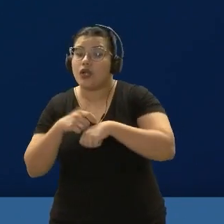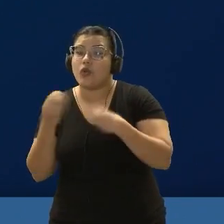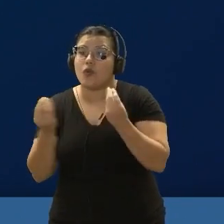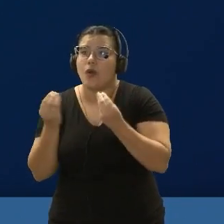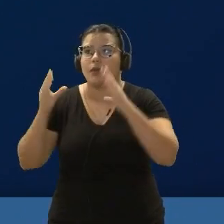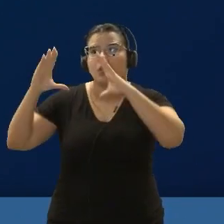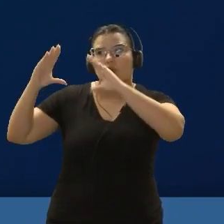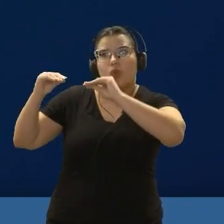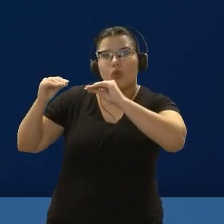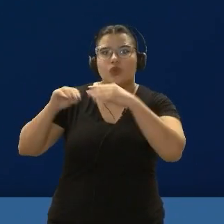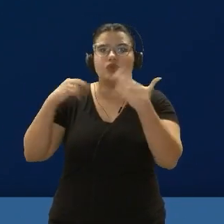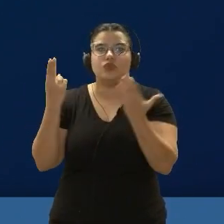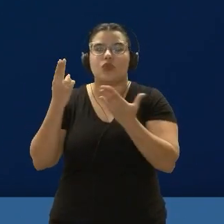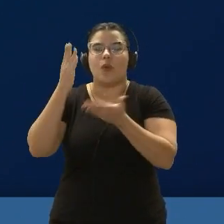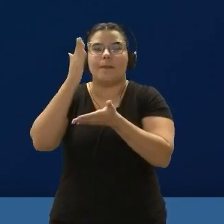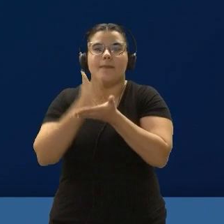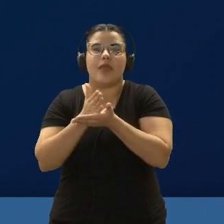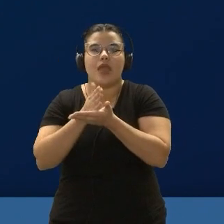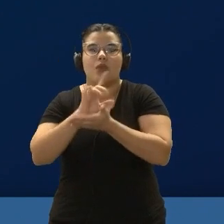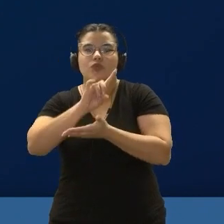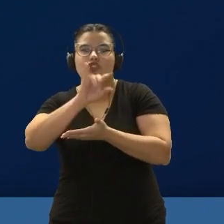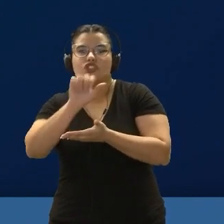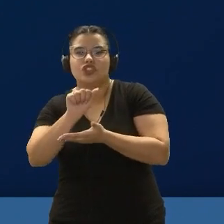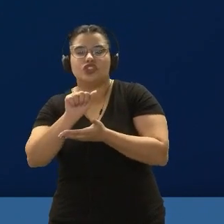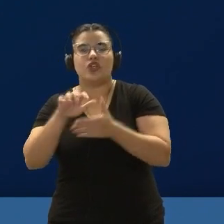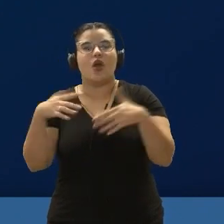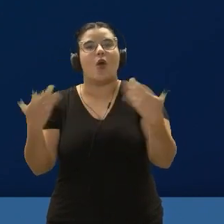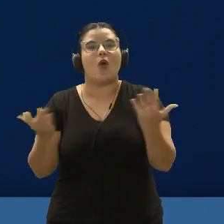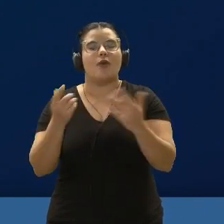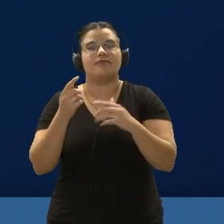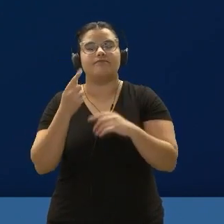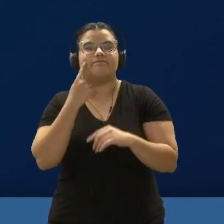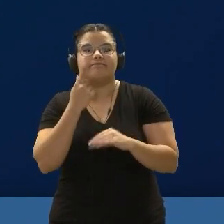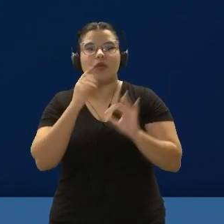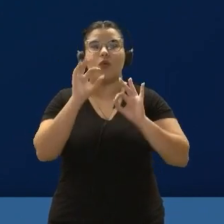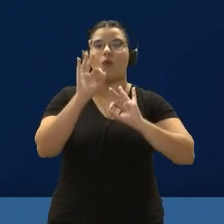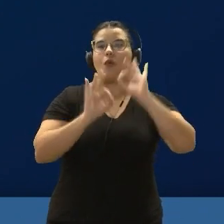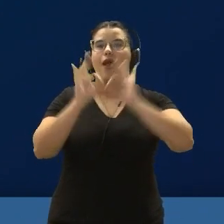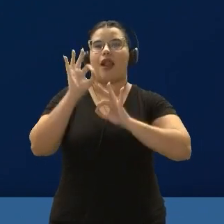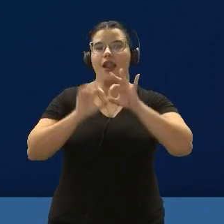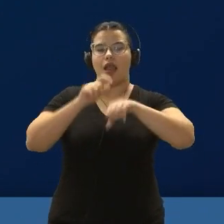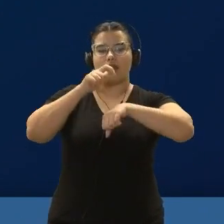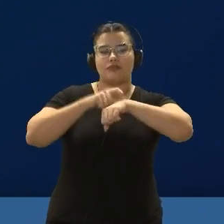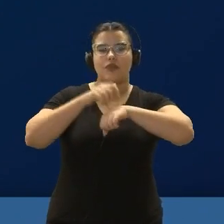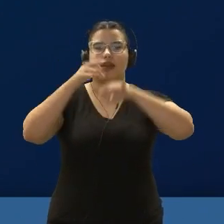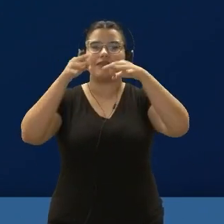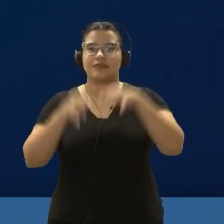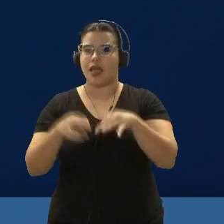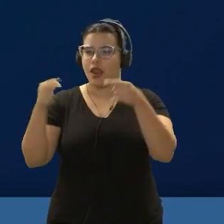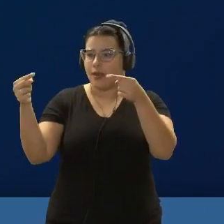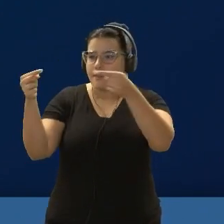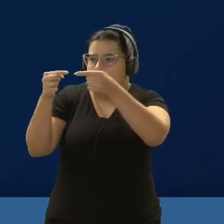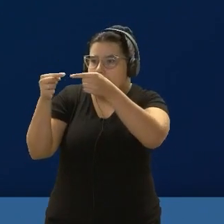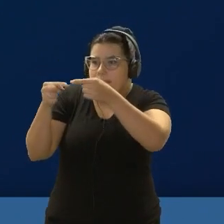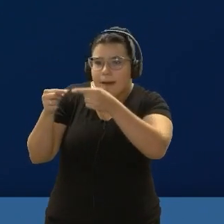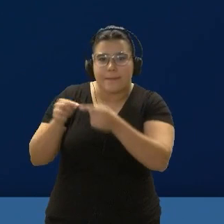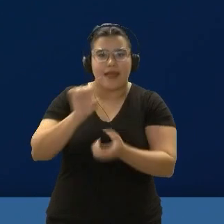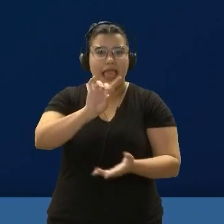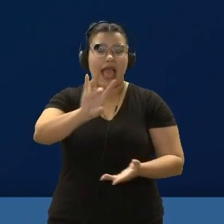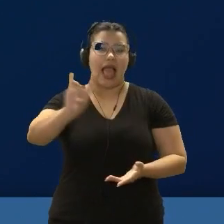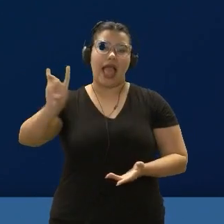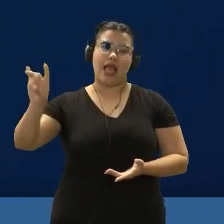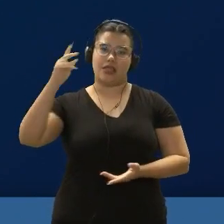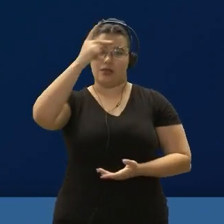à noite? É no meio do dia? E dessa maneira a gente vai conseguir fazer uma abordagem centrada no paciente. E é